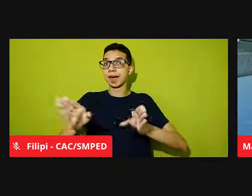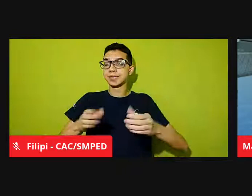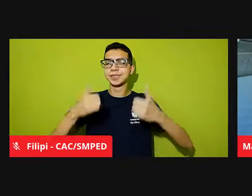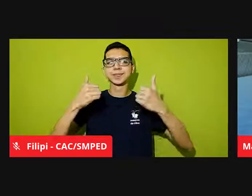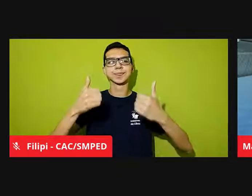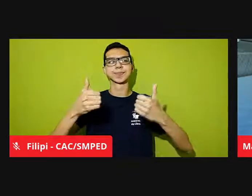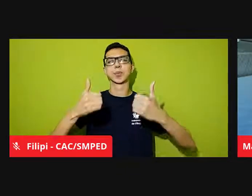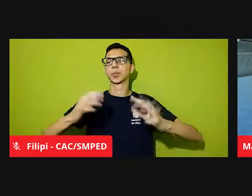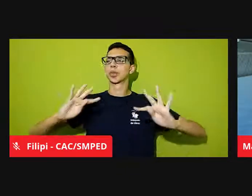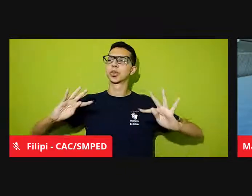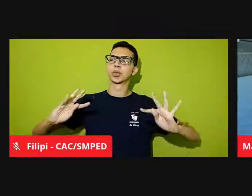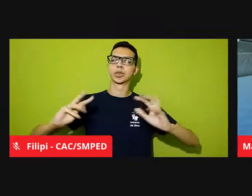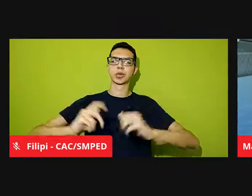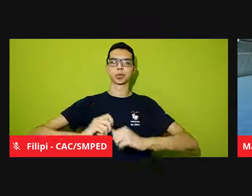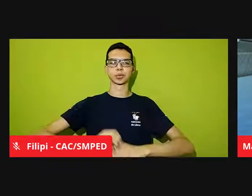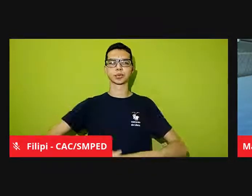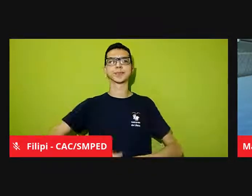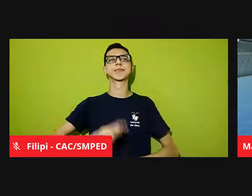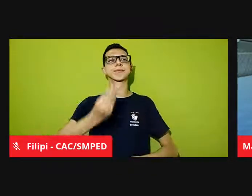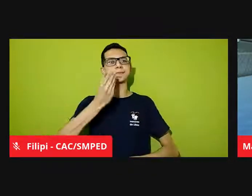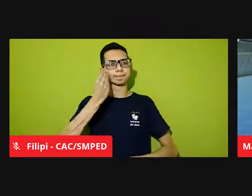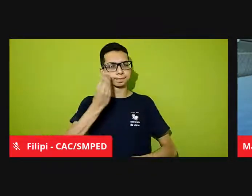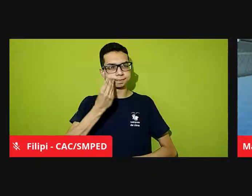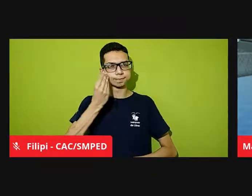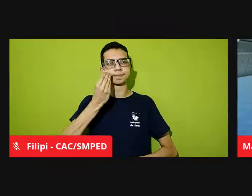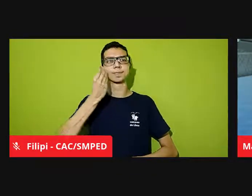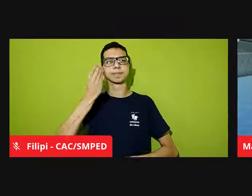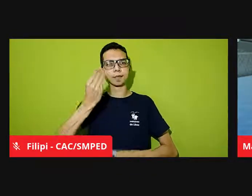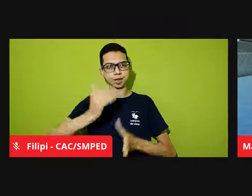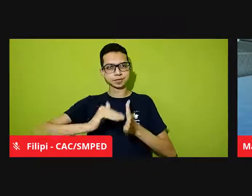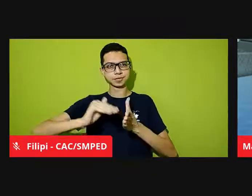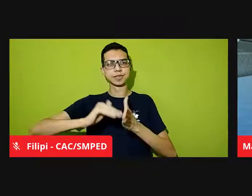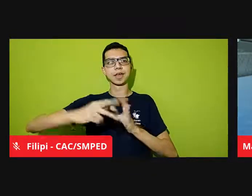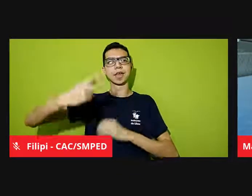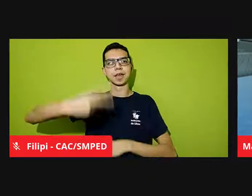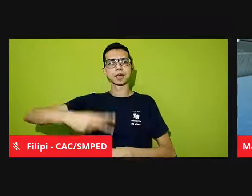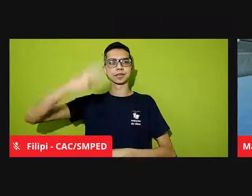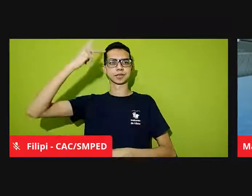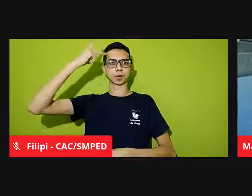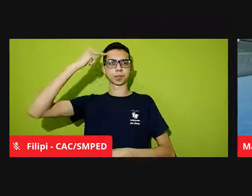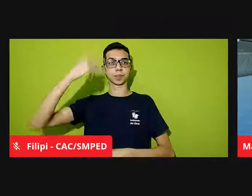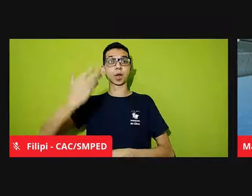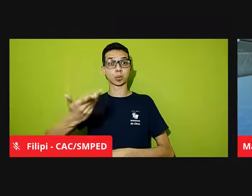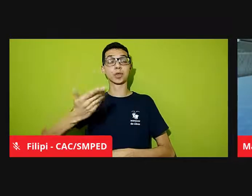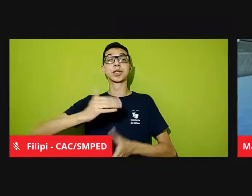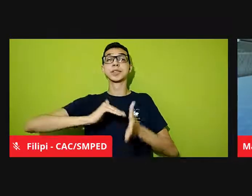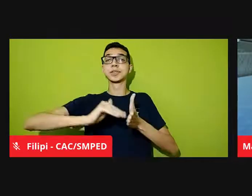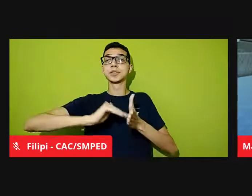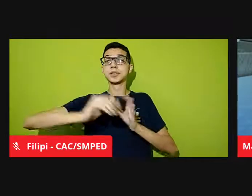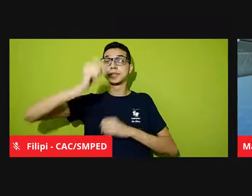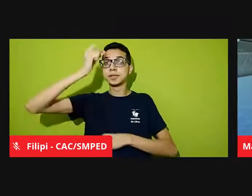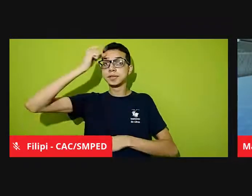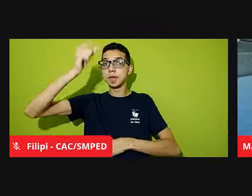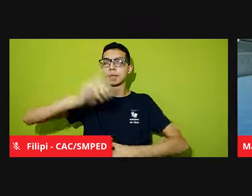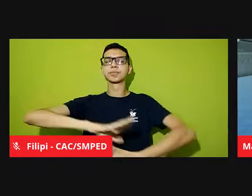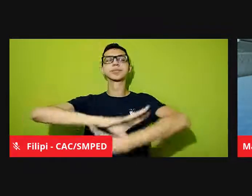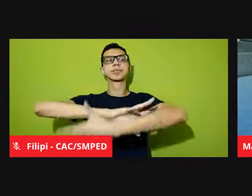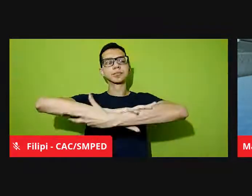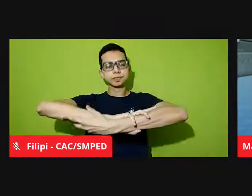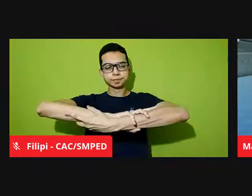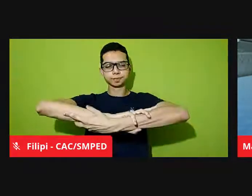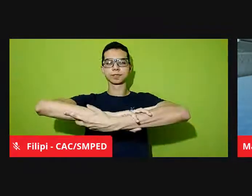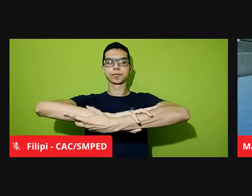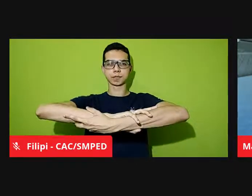e a Secretaria da Cultura tem sido uma parceira incrível nesse sentido. A gente tem aí desde segunda-feira, por